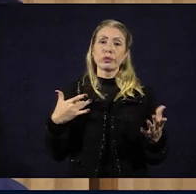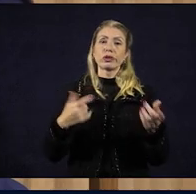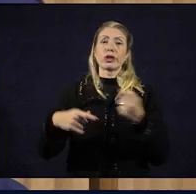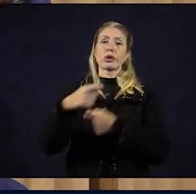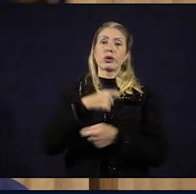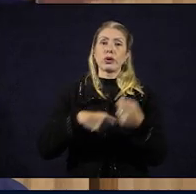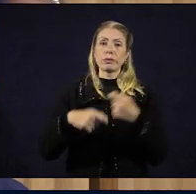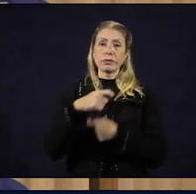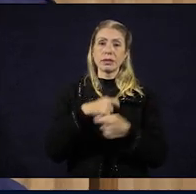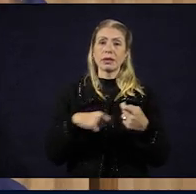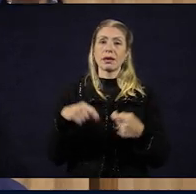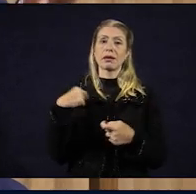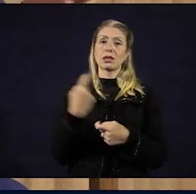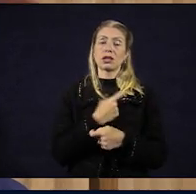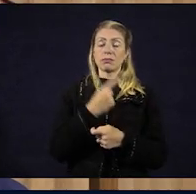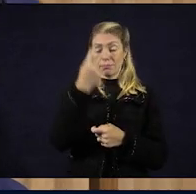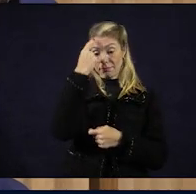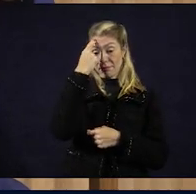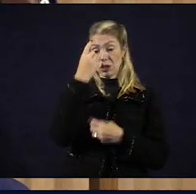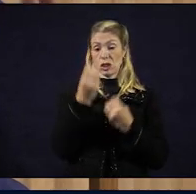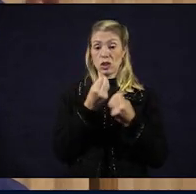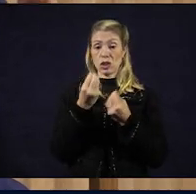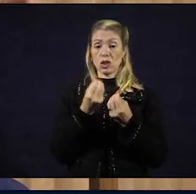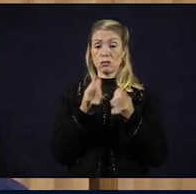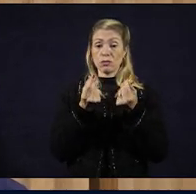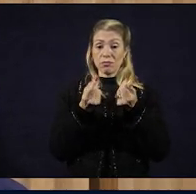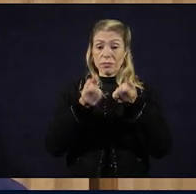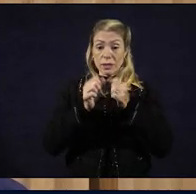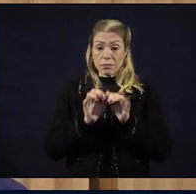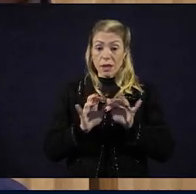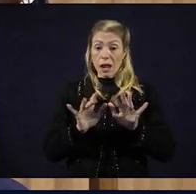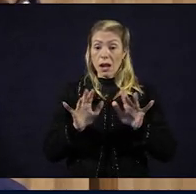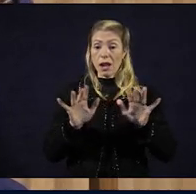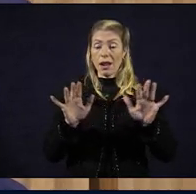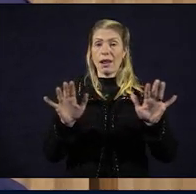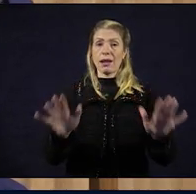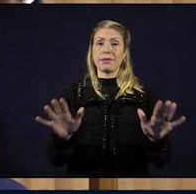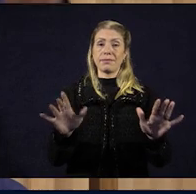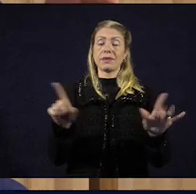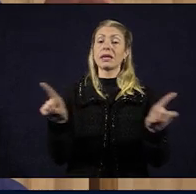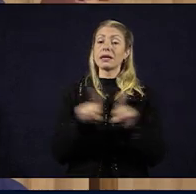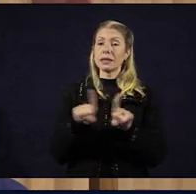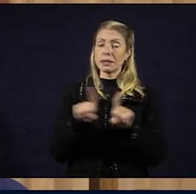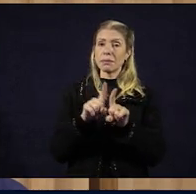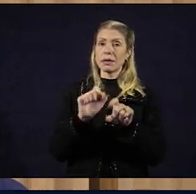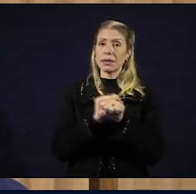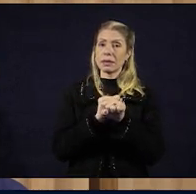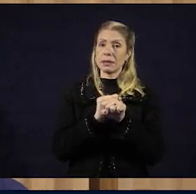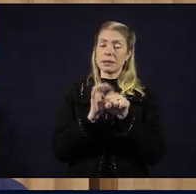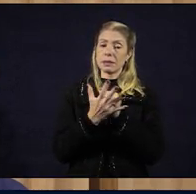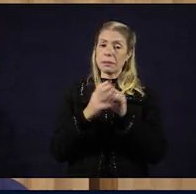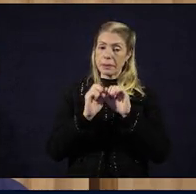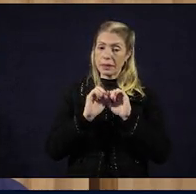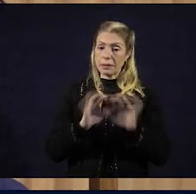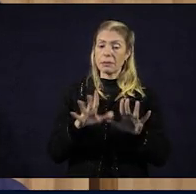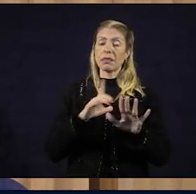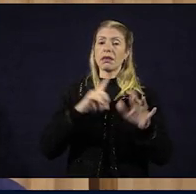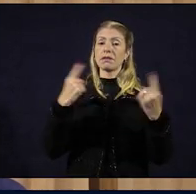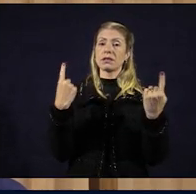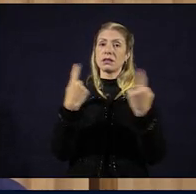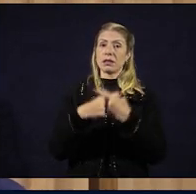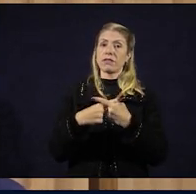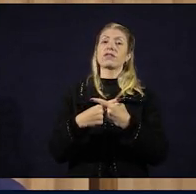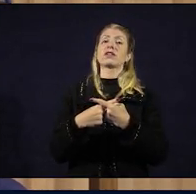uma expansão monetária e fiscal sem precedentes e a pandemia por com todos os desafios